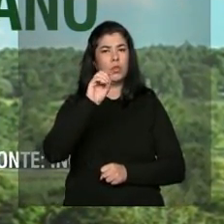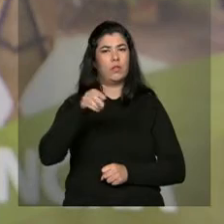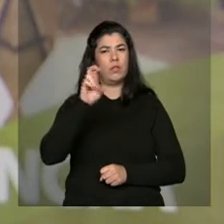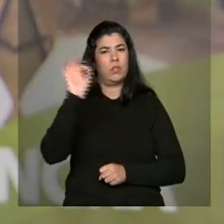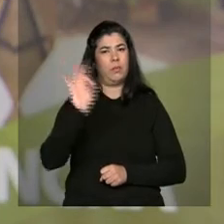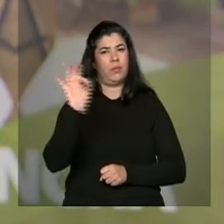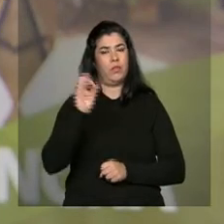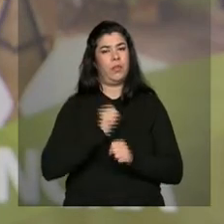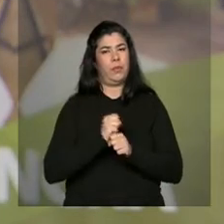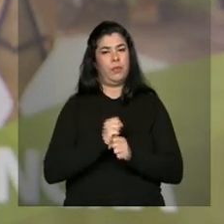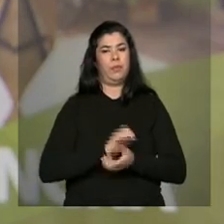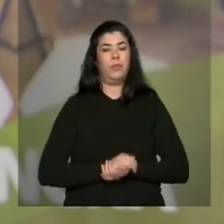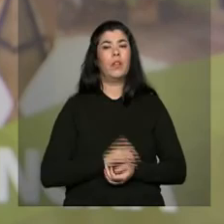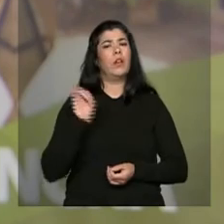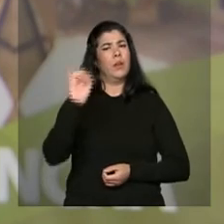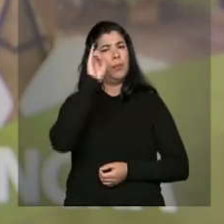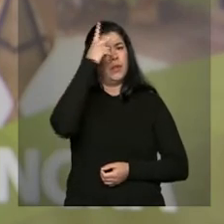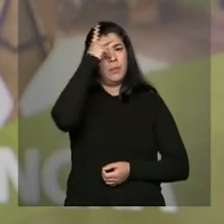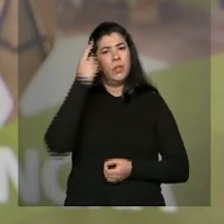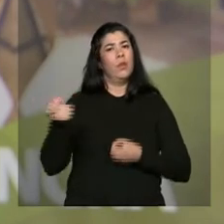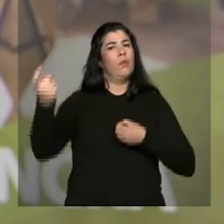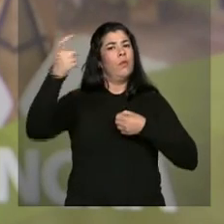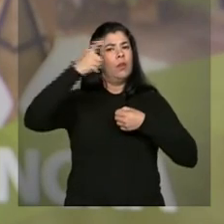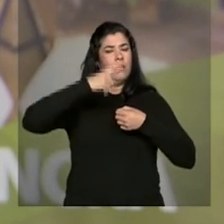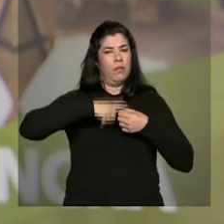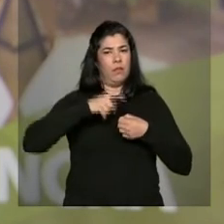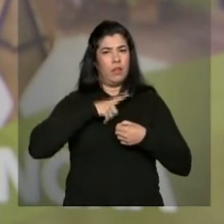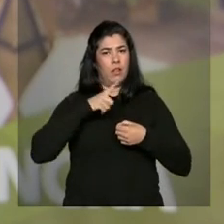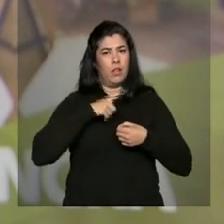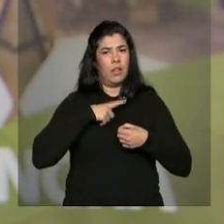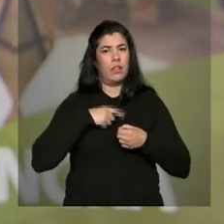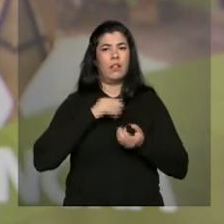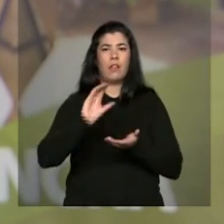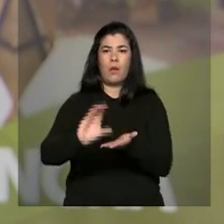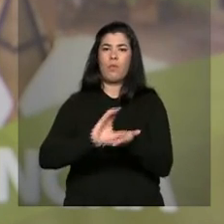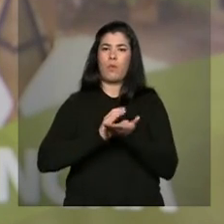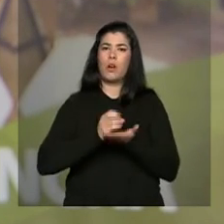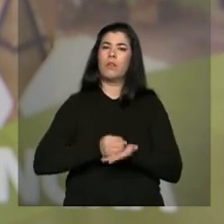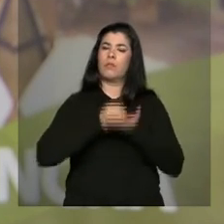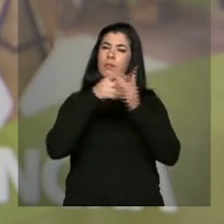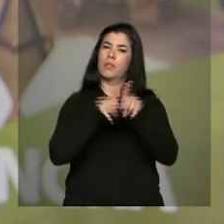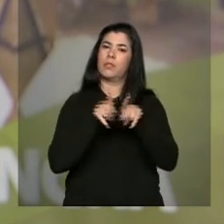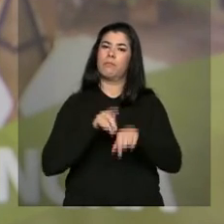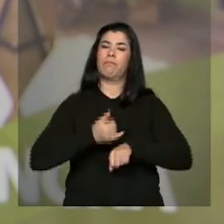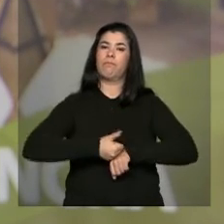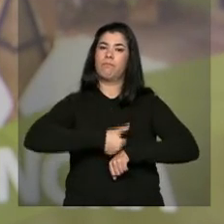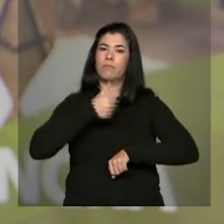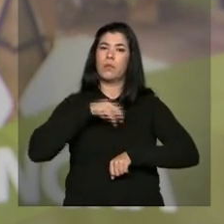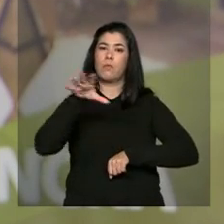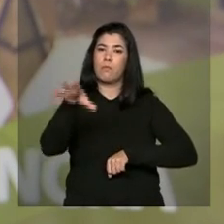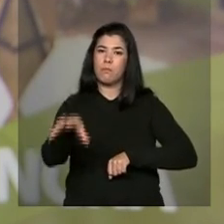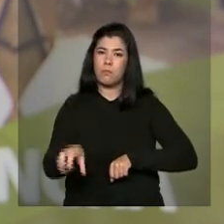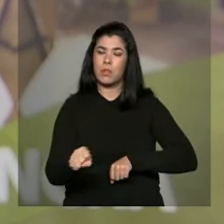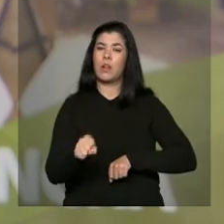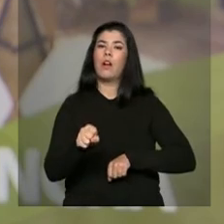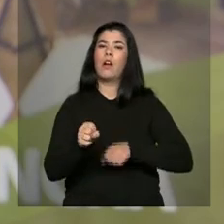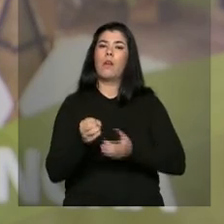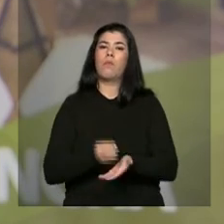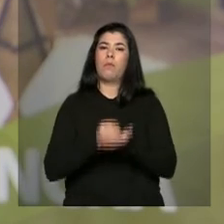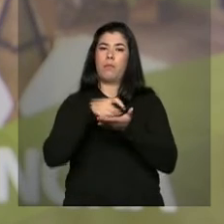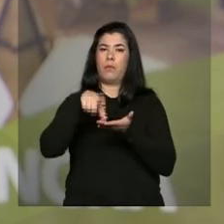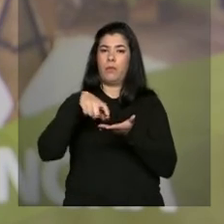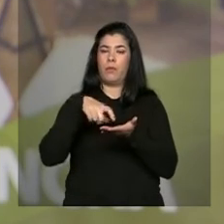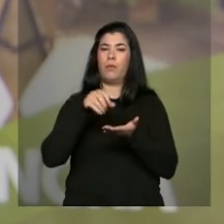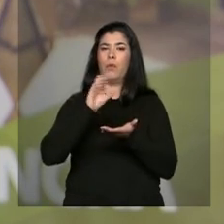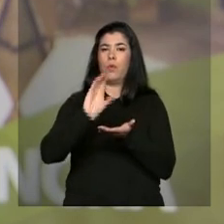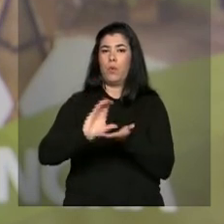ano. É importante que eles voltem a ter vida creditícia e margem de pegar crédito no banco para potencializar